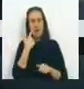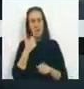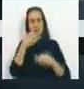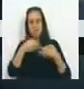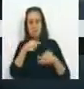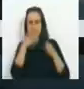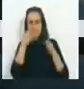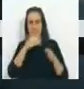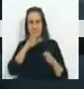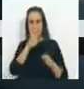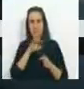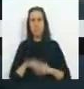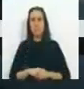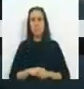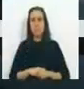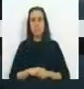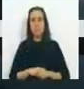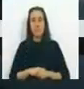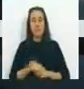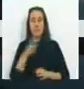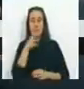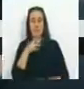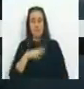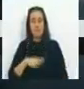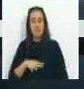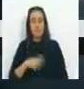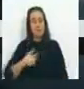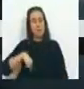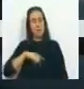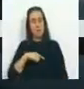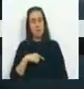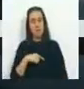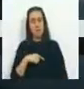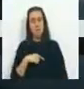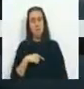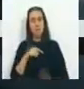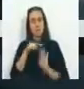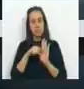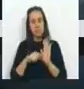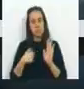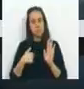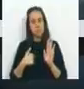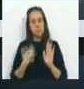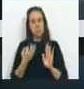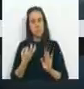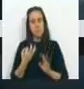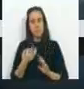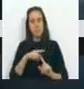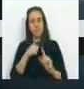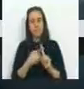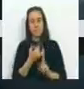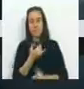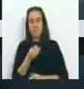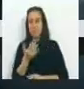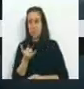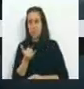tribunais. Eu quero dizer-lhe que nós registamos a medida, até porque entre maio de